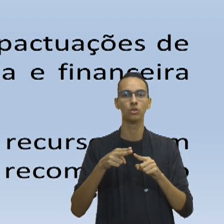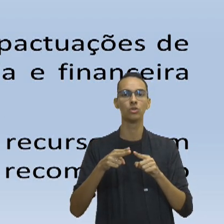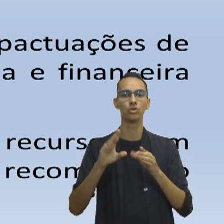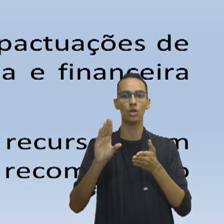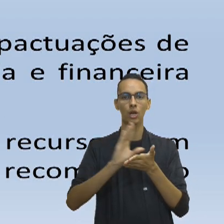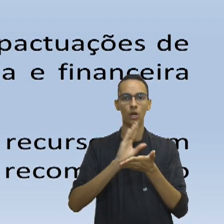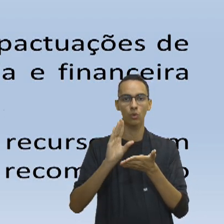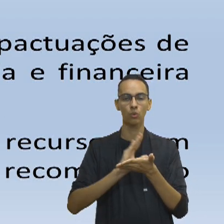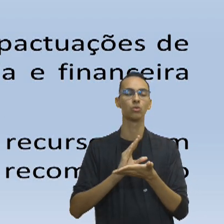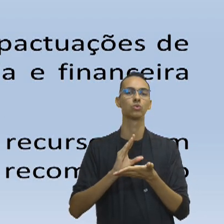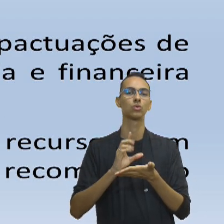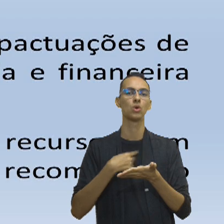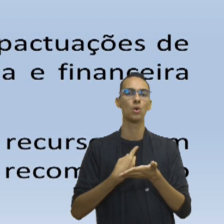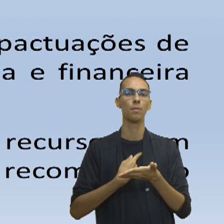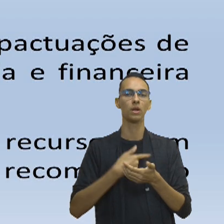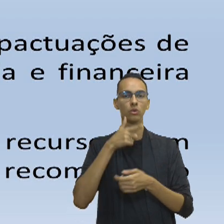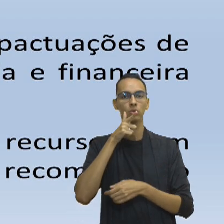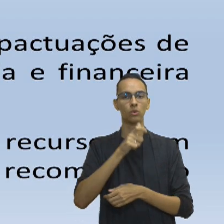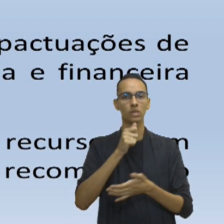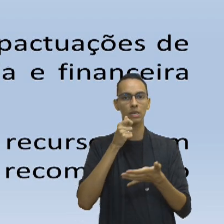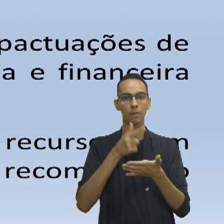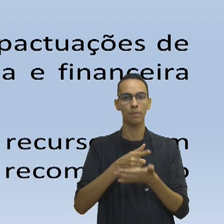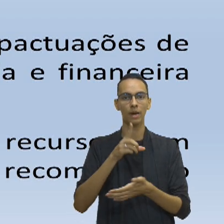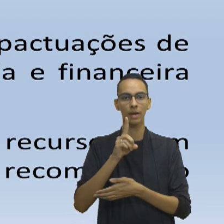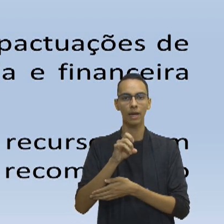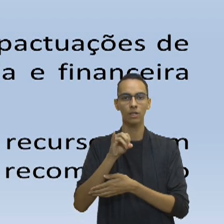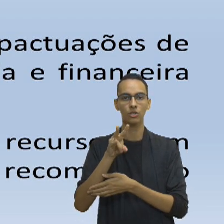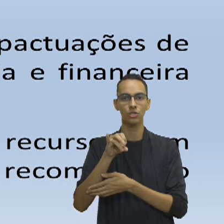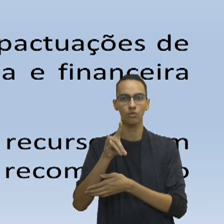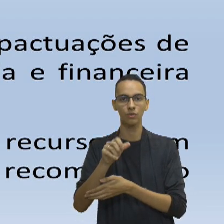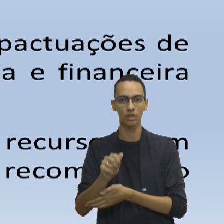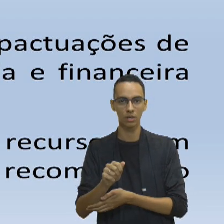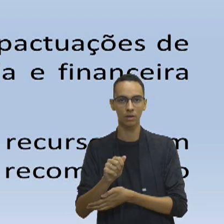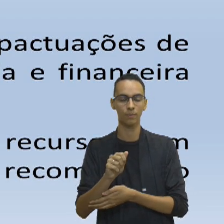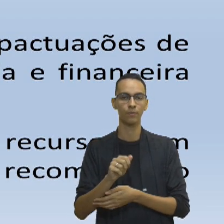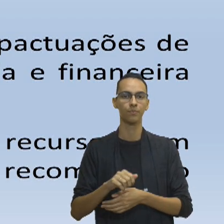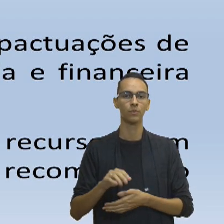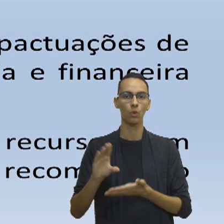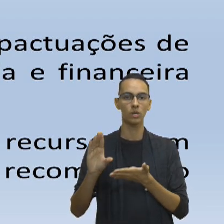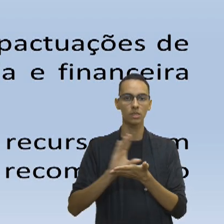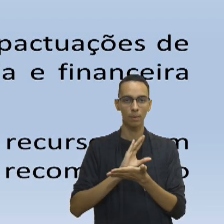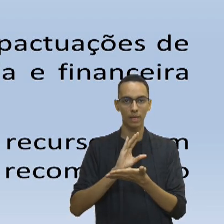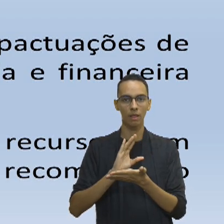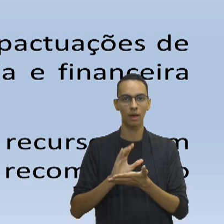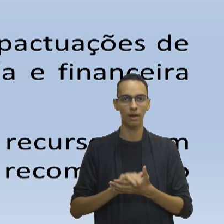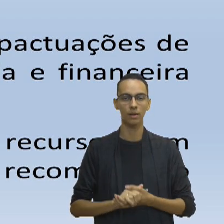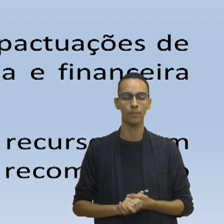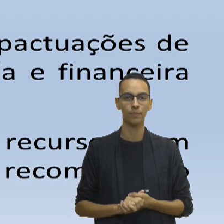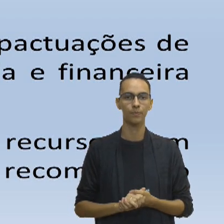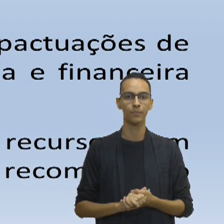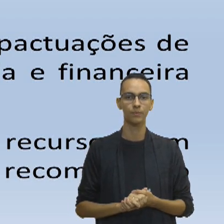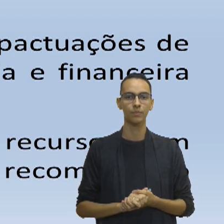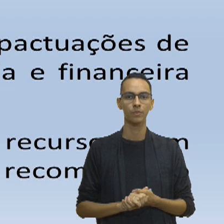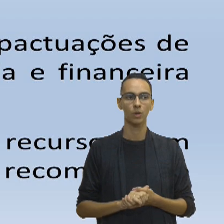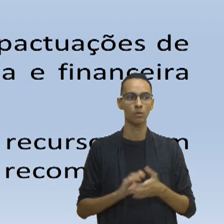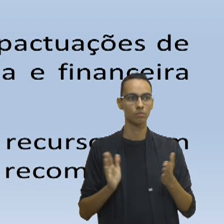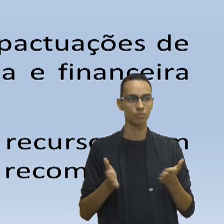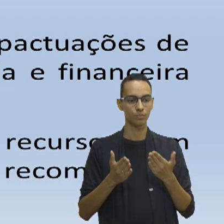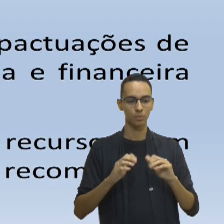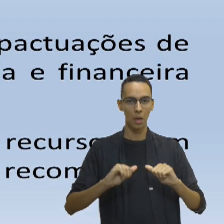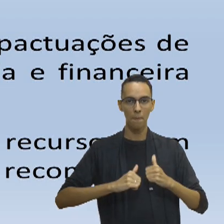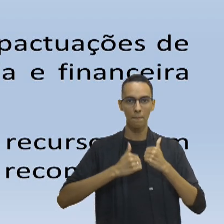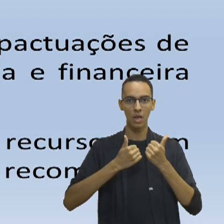o pagamento das dívidas e recompor a questão orçamentária para esse ano de